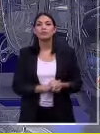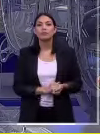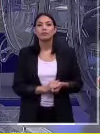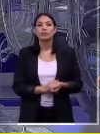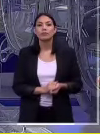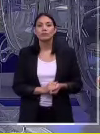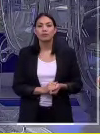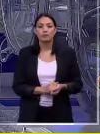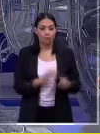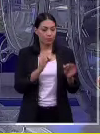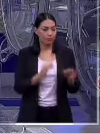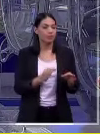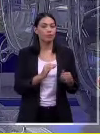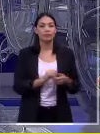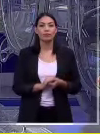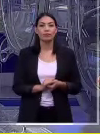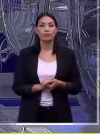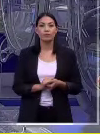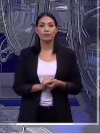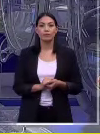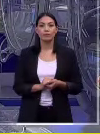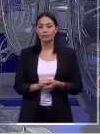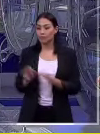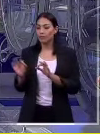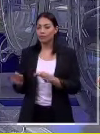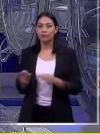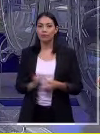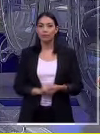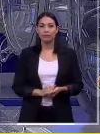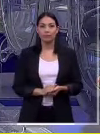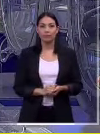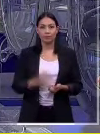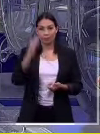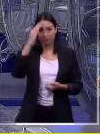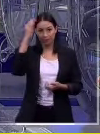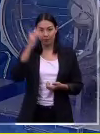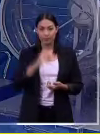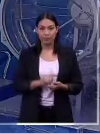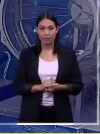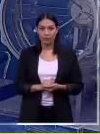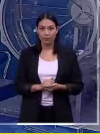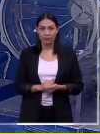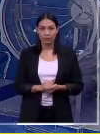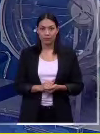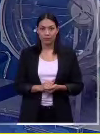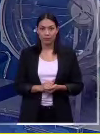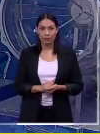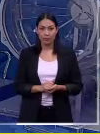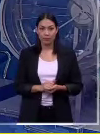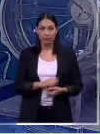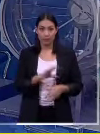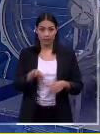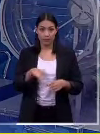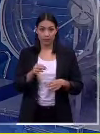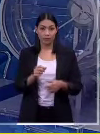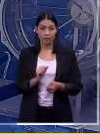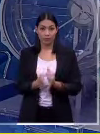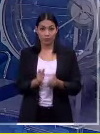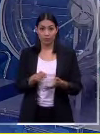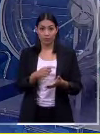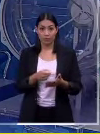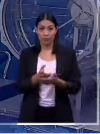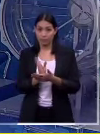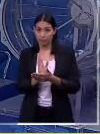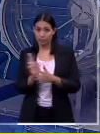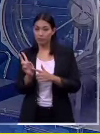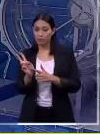confirmam? Confirmo. Sim, confirmo. Obrigado. Sorteio da Time Mania